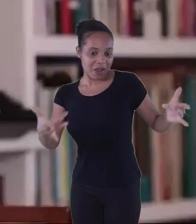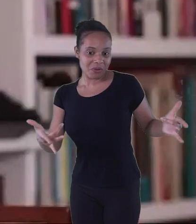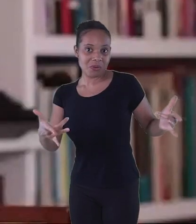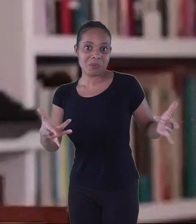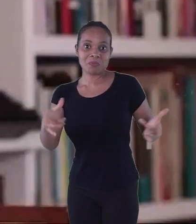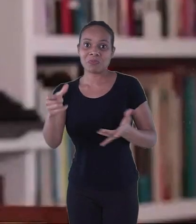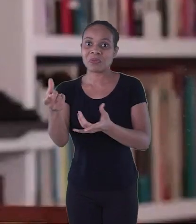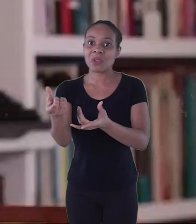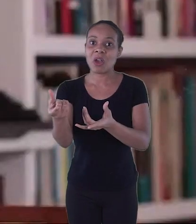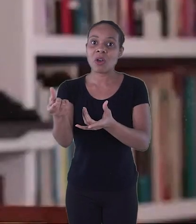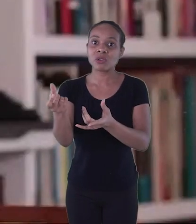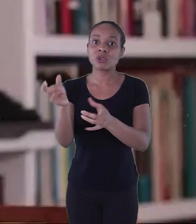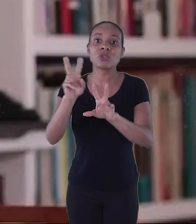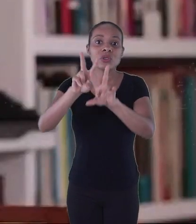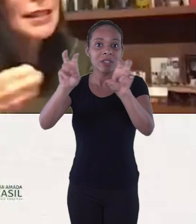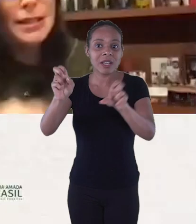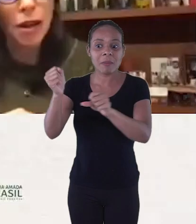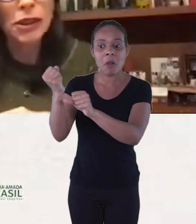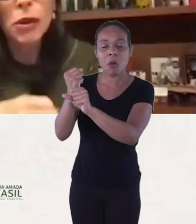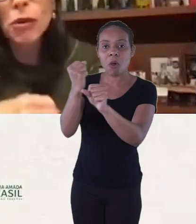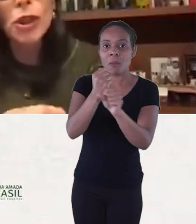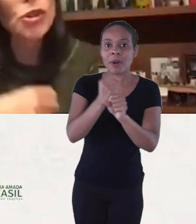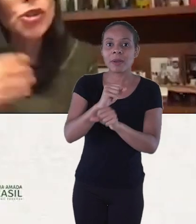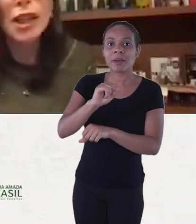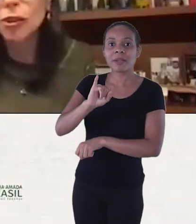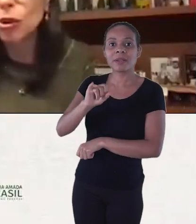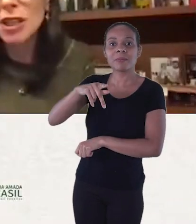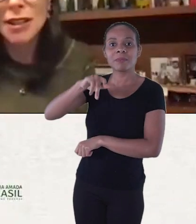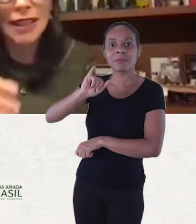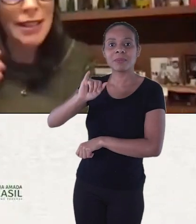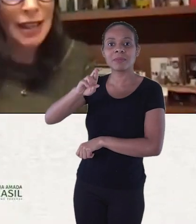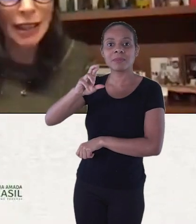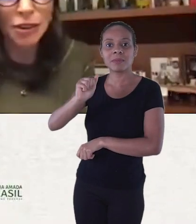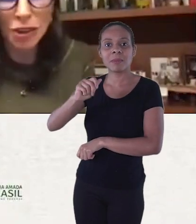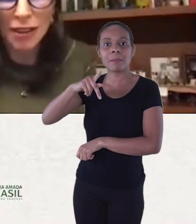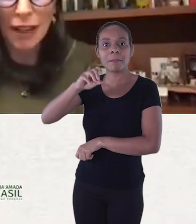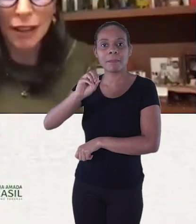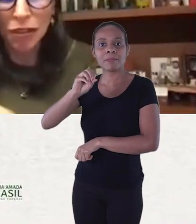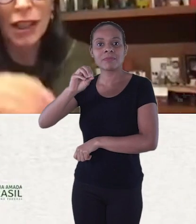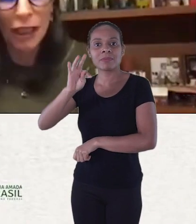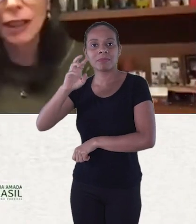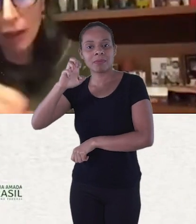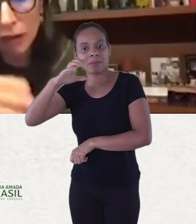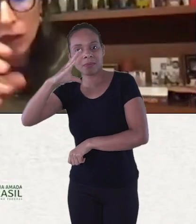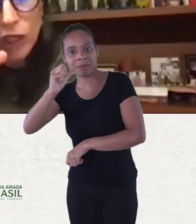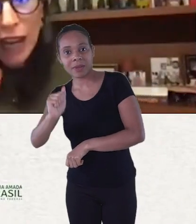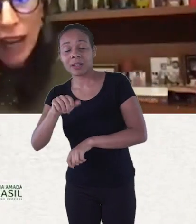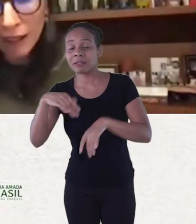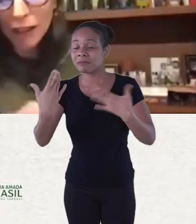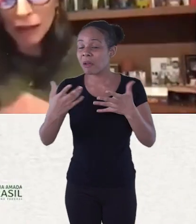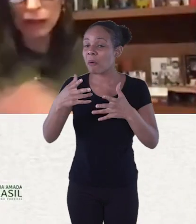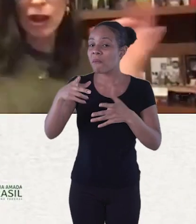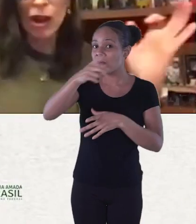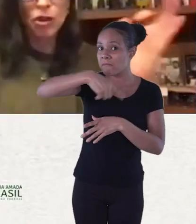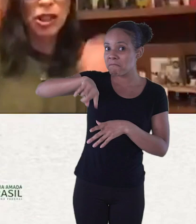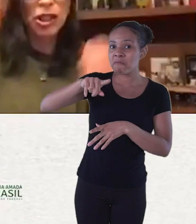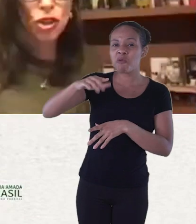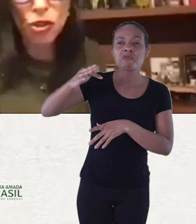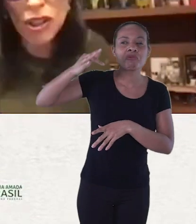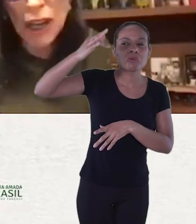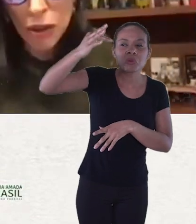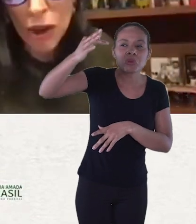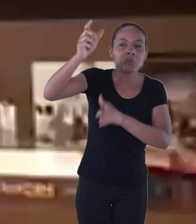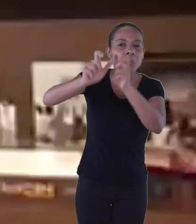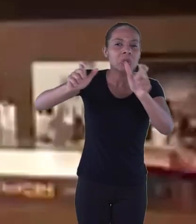nós. Sei, claro. Não é o Ibirapitanga. Eles são. Então, quando historiadores daqui 100 anos quiserem ver, olhar, né,